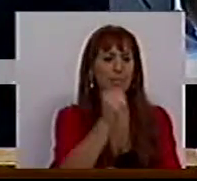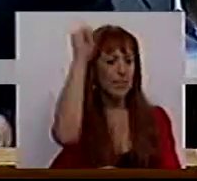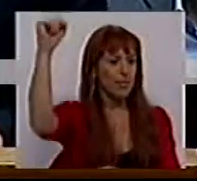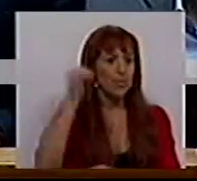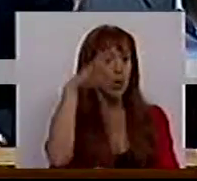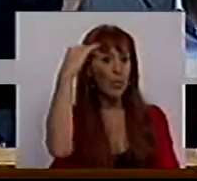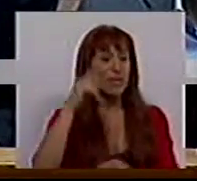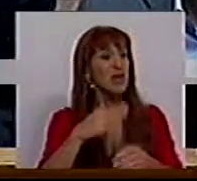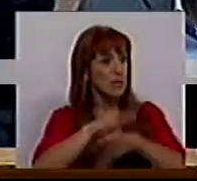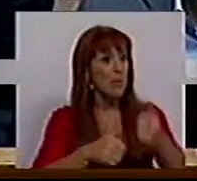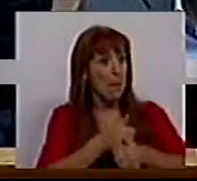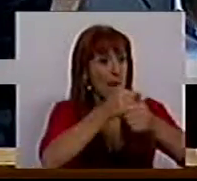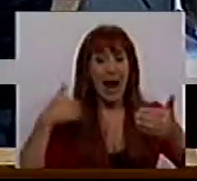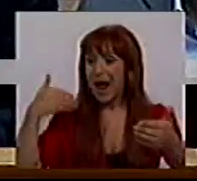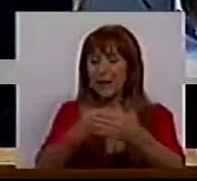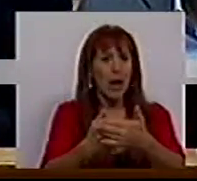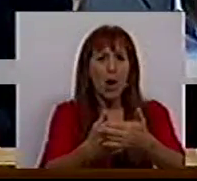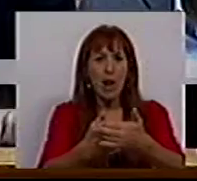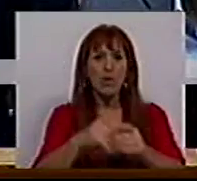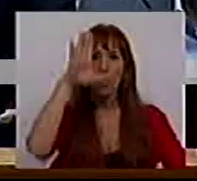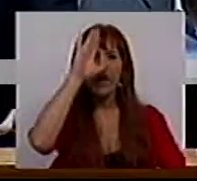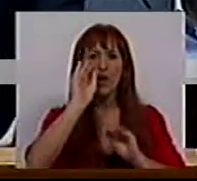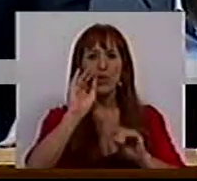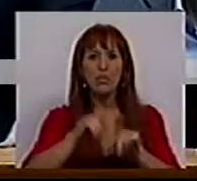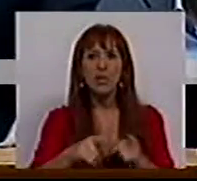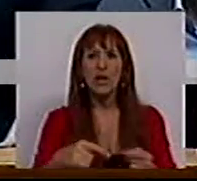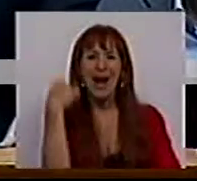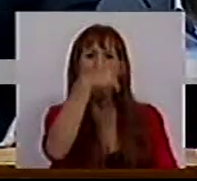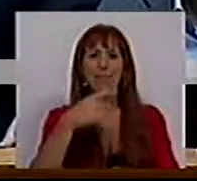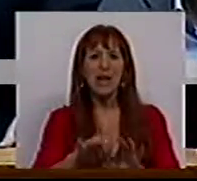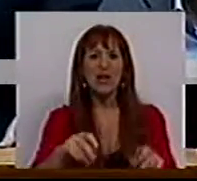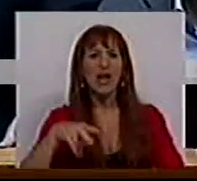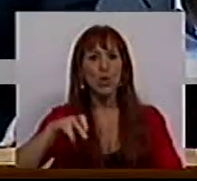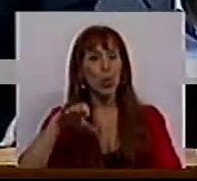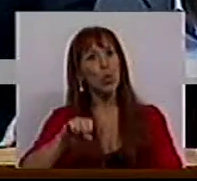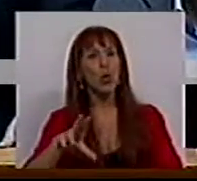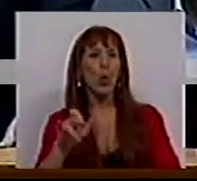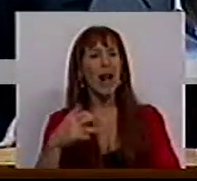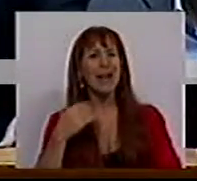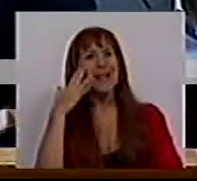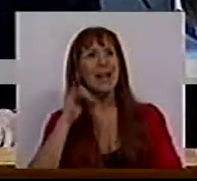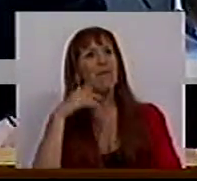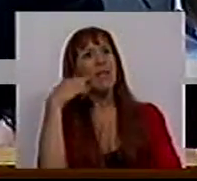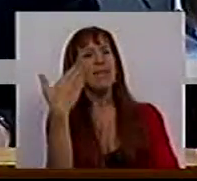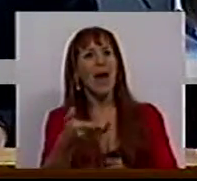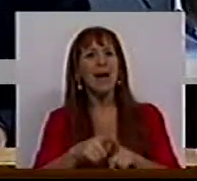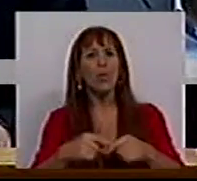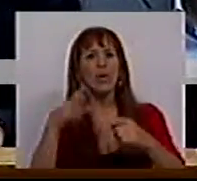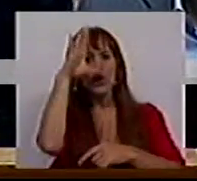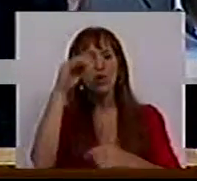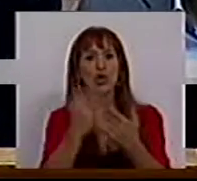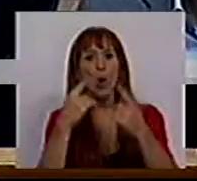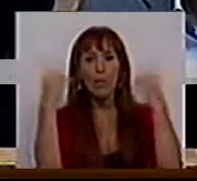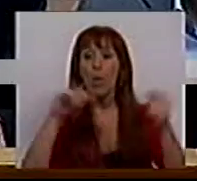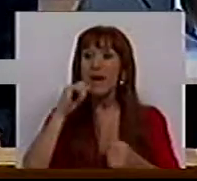professores que tivesse corrido bem até agora. O Ministério da Educação é a imagem que Nuno Crato tentava projetar na escola pública quando ainda